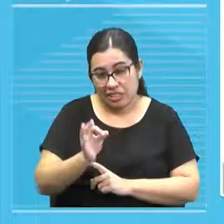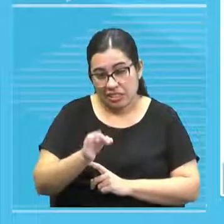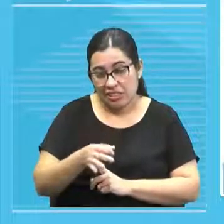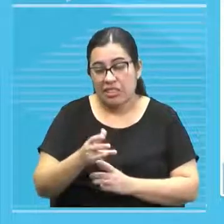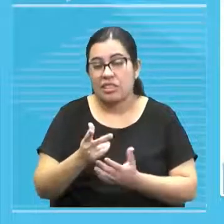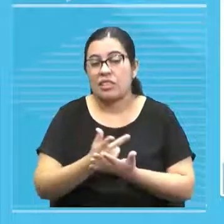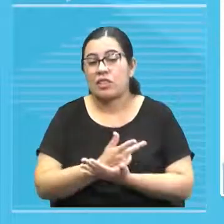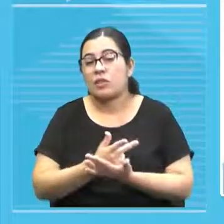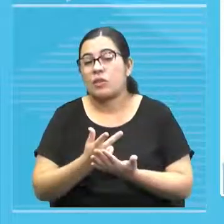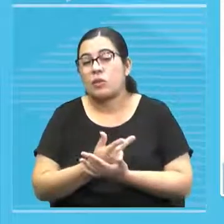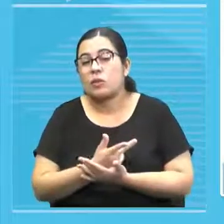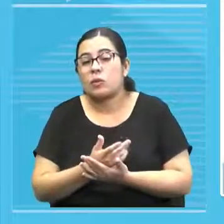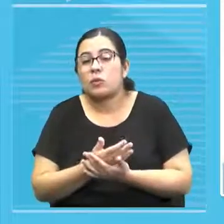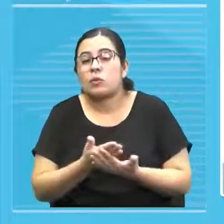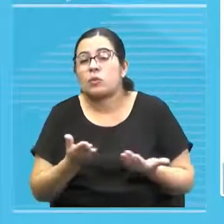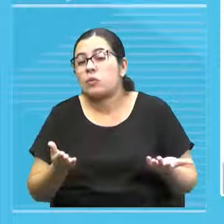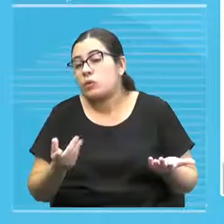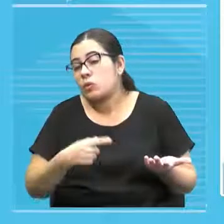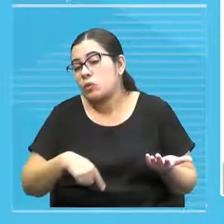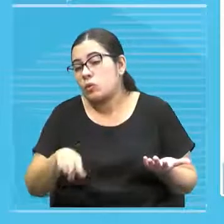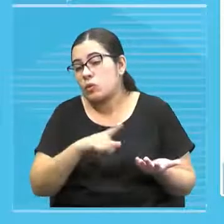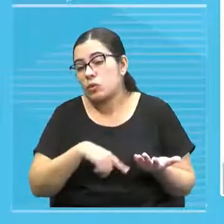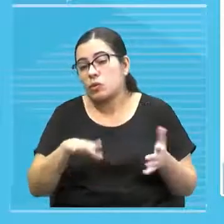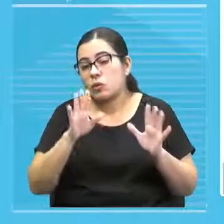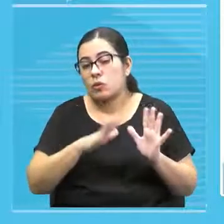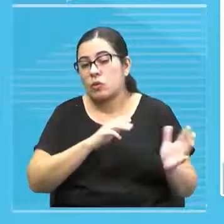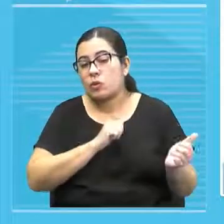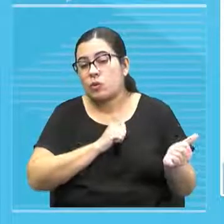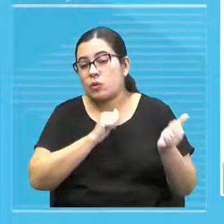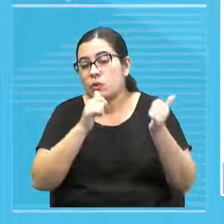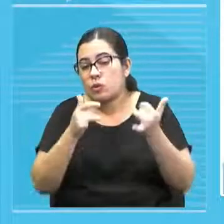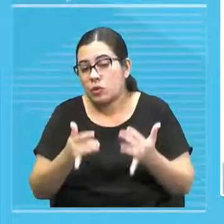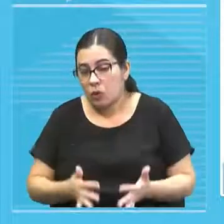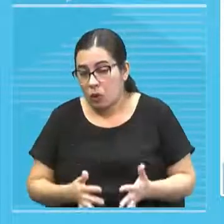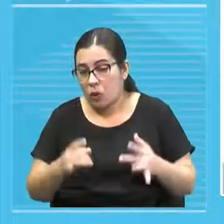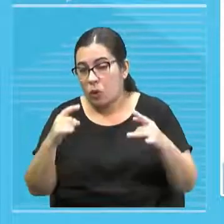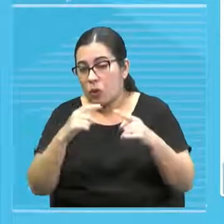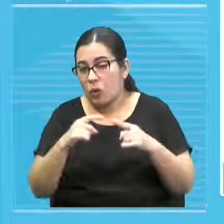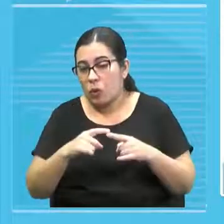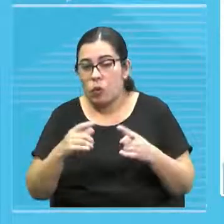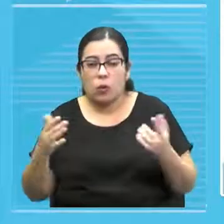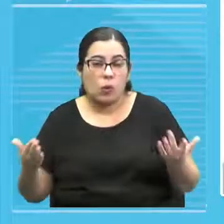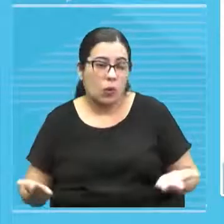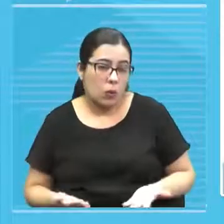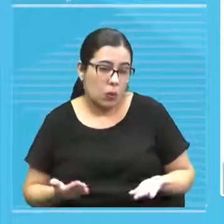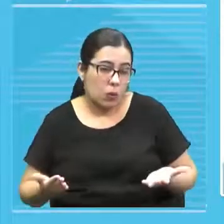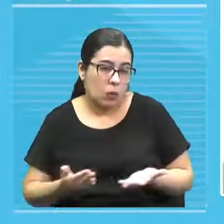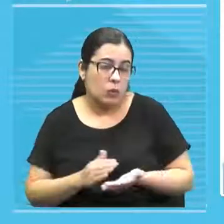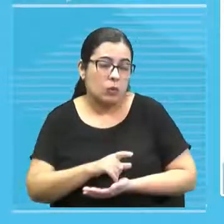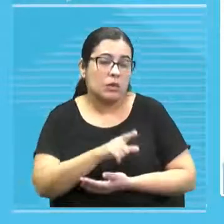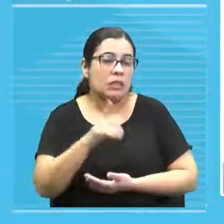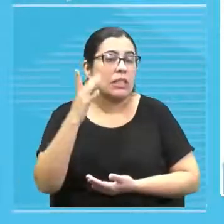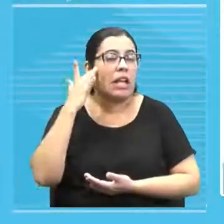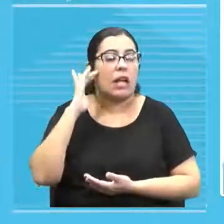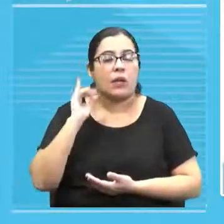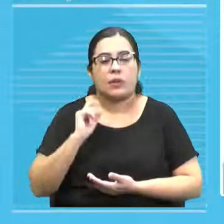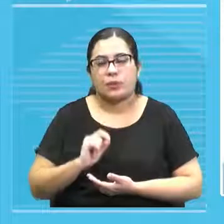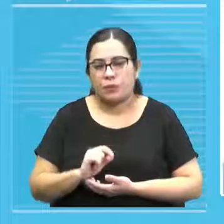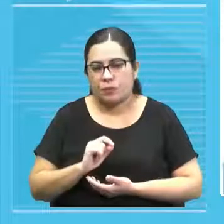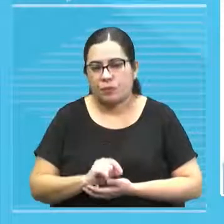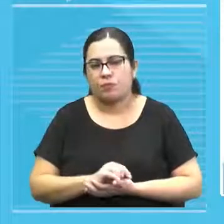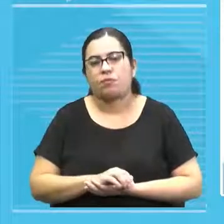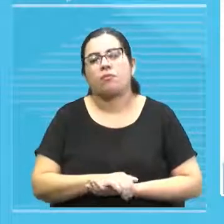equivocado de acordo com o tudo que a gente mastigou na nossa aula até aqui e